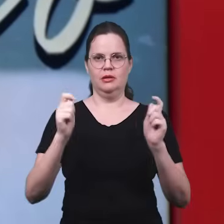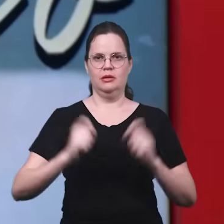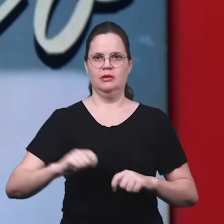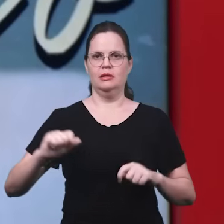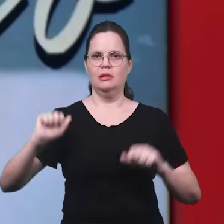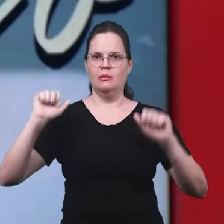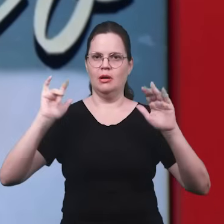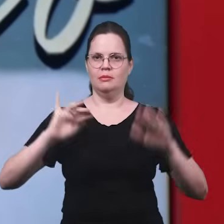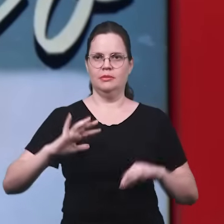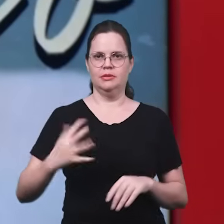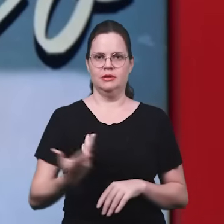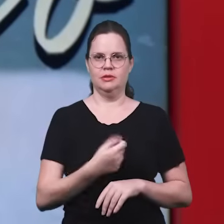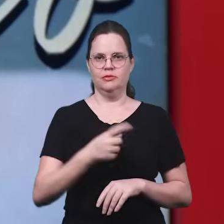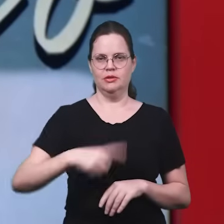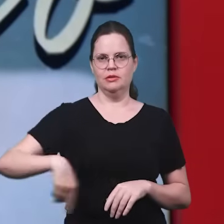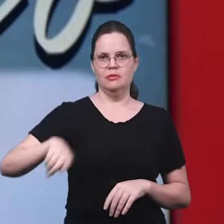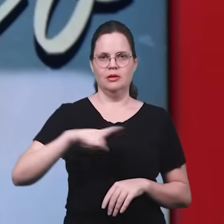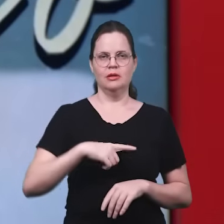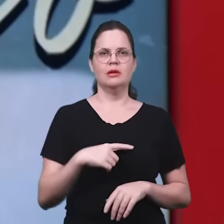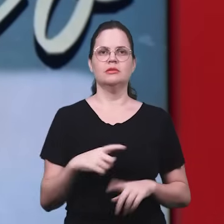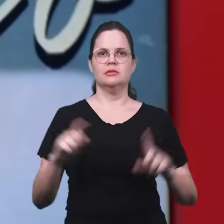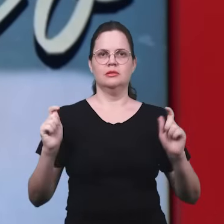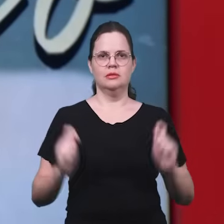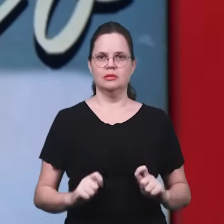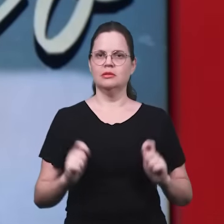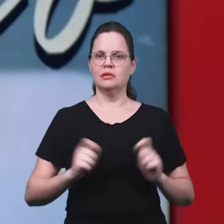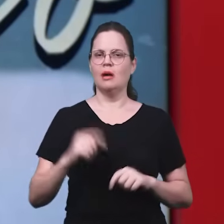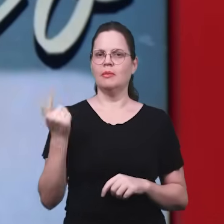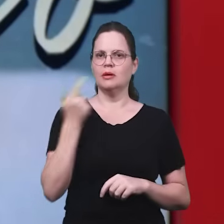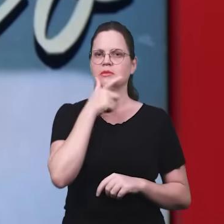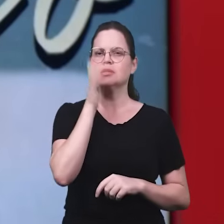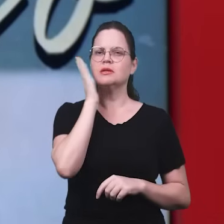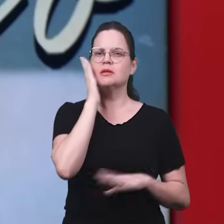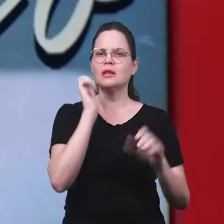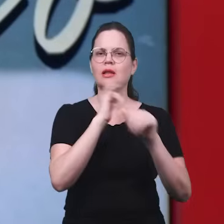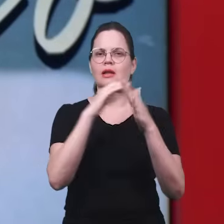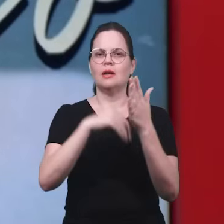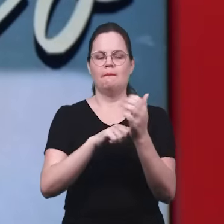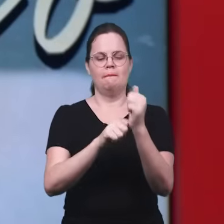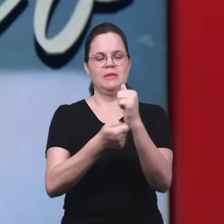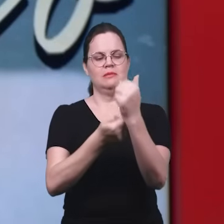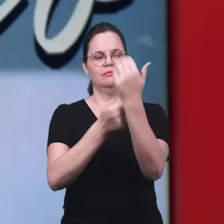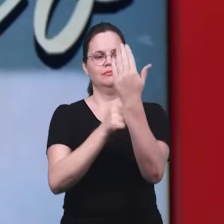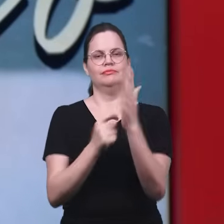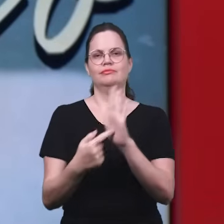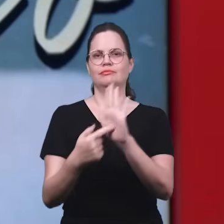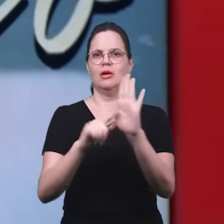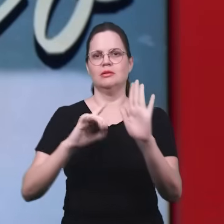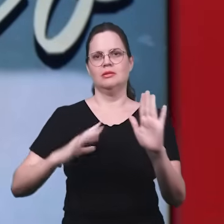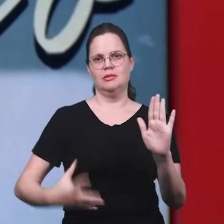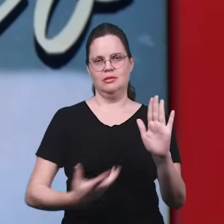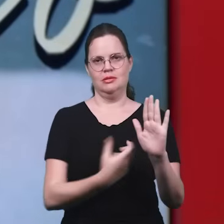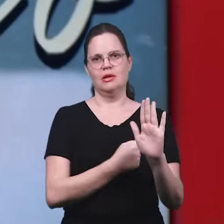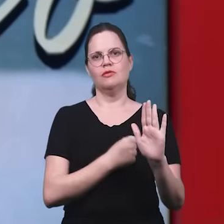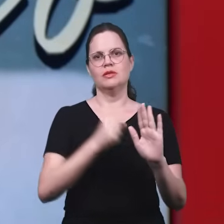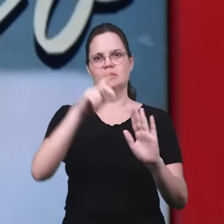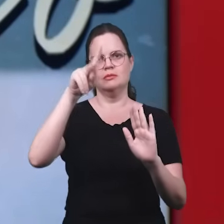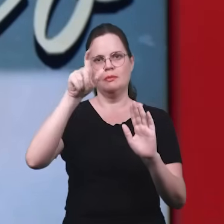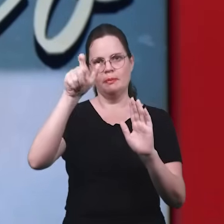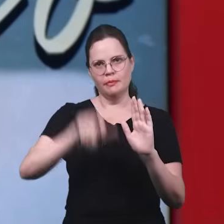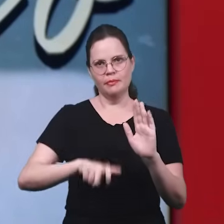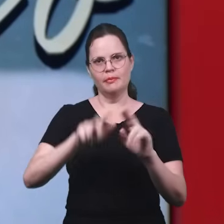salvação ao homem, né? Para que ele possa descobrir esse mistério maravilhoso que é o mistério da salvação que está em